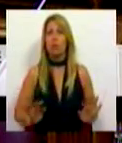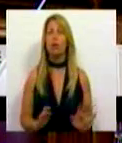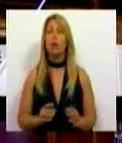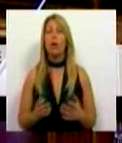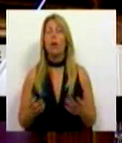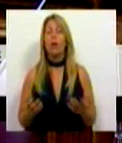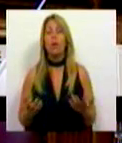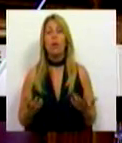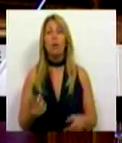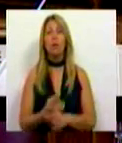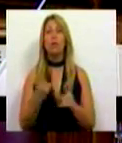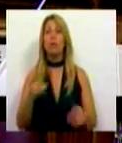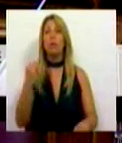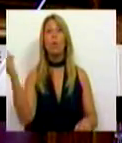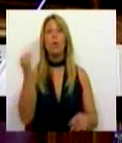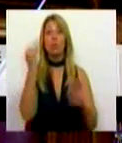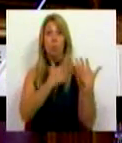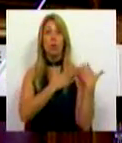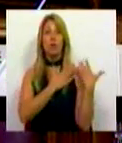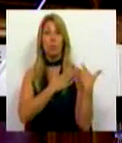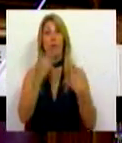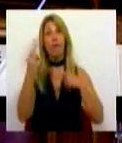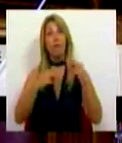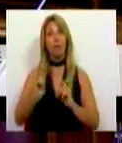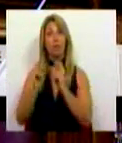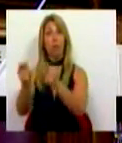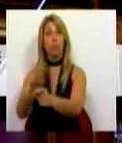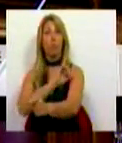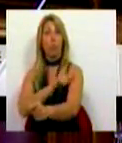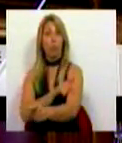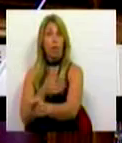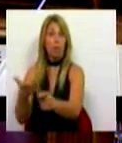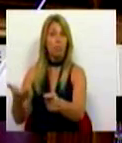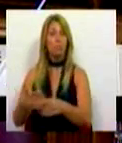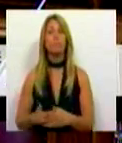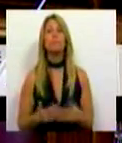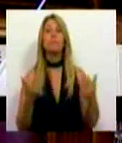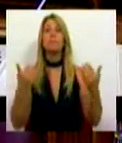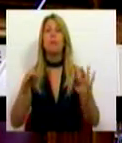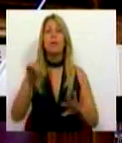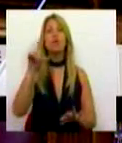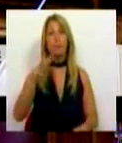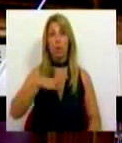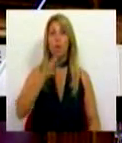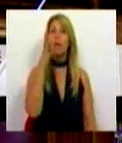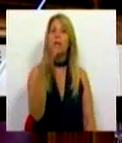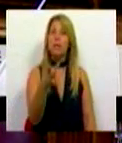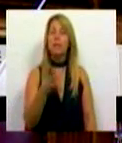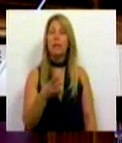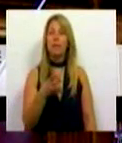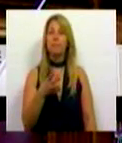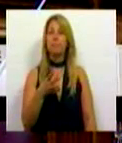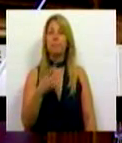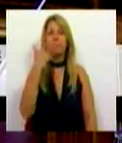já que o Instituto de Responsabilidade Financeira lhe atribui esse mesmo poder, mas também queria dizer que